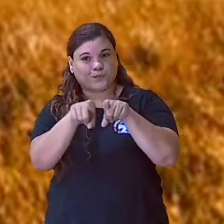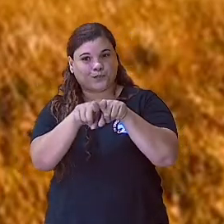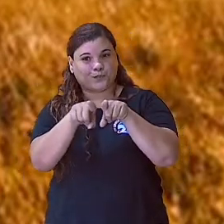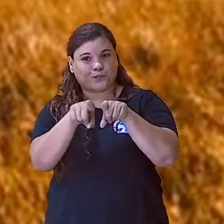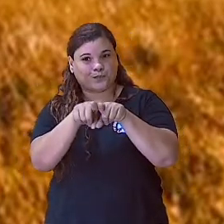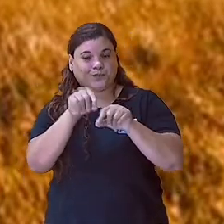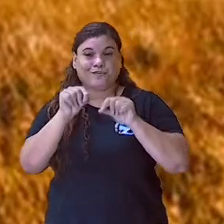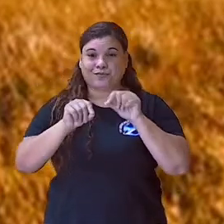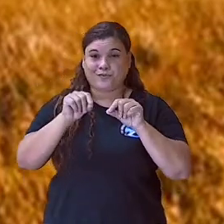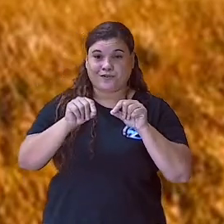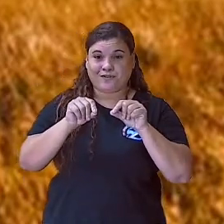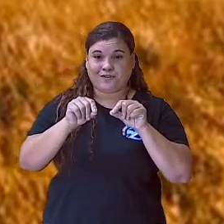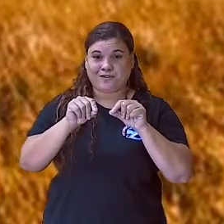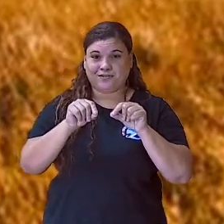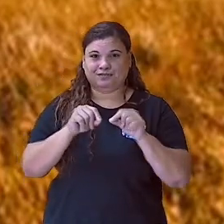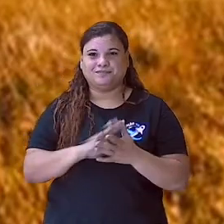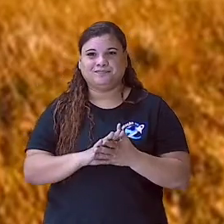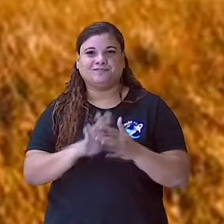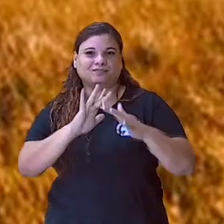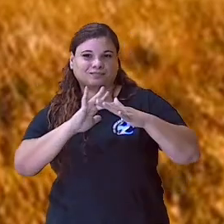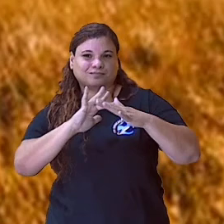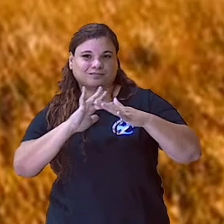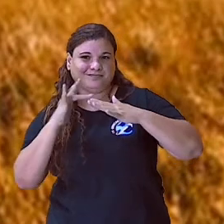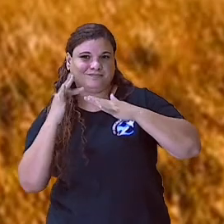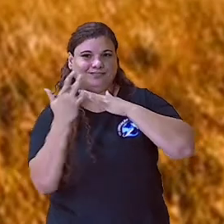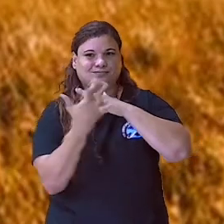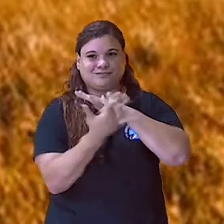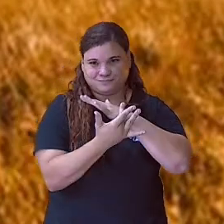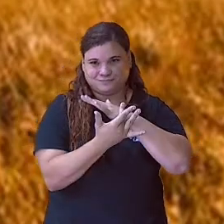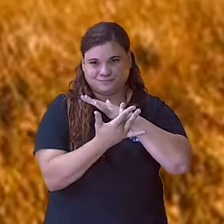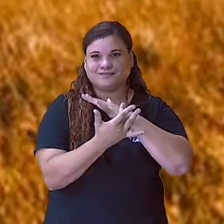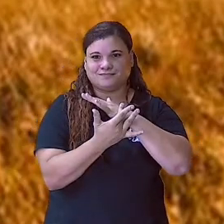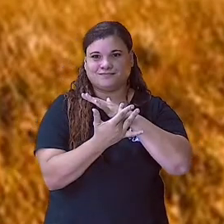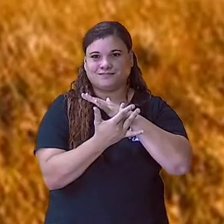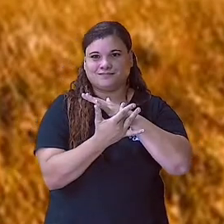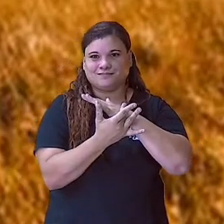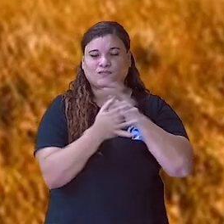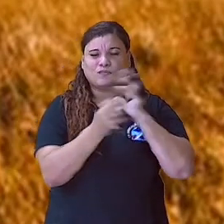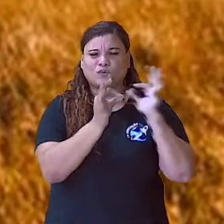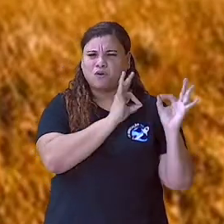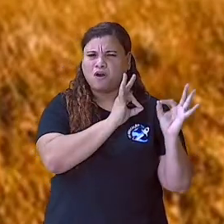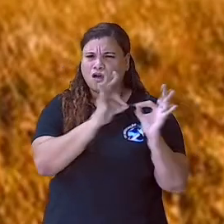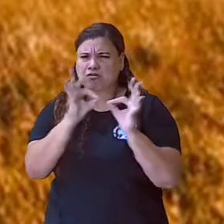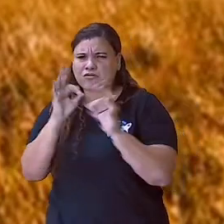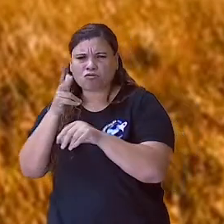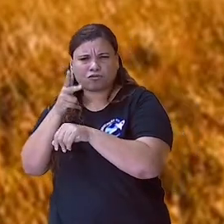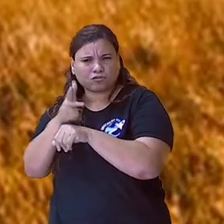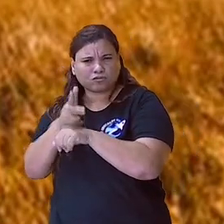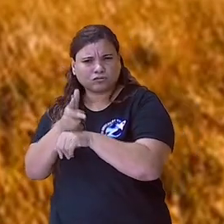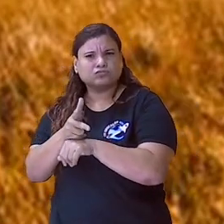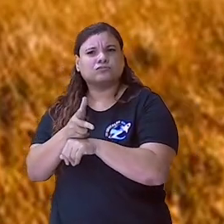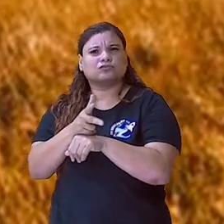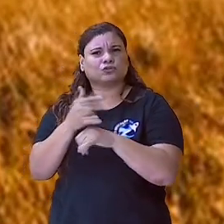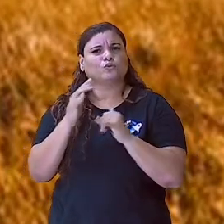E não esqueça, acesse também as nossas redes sociais, veja os nossos vídeos no YouTube,